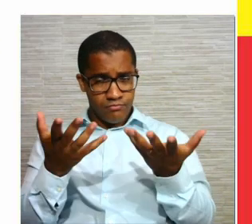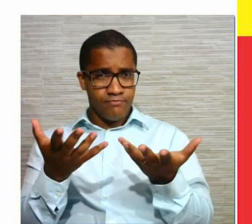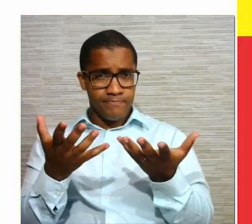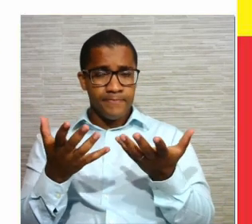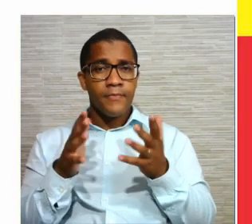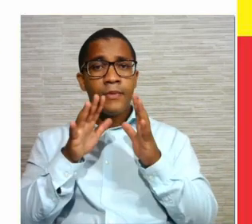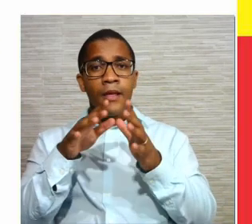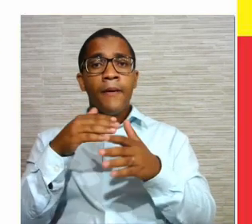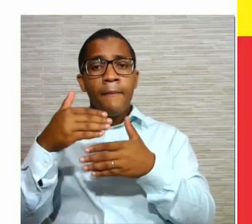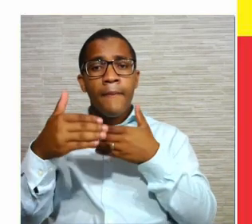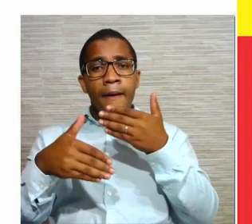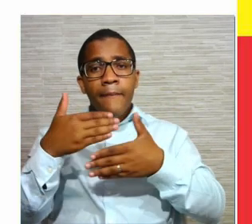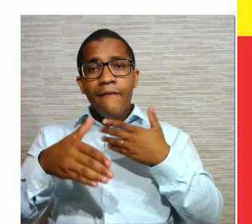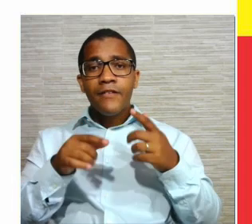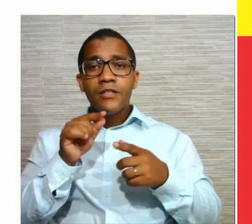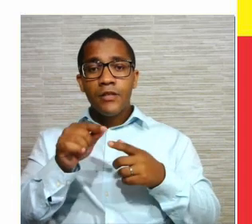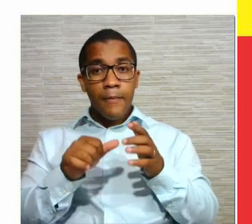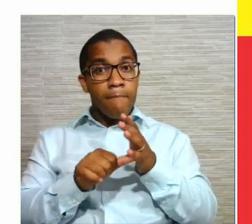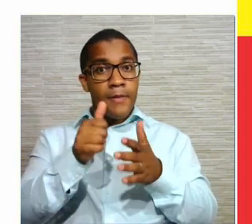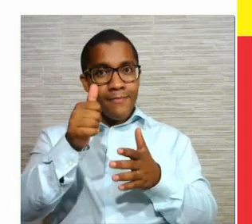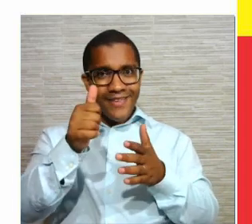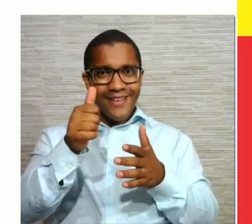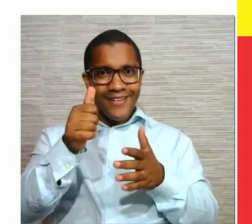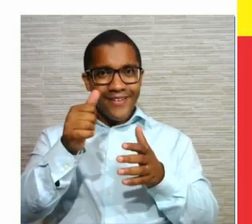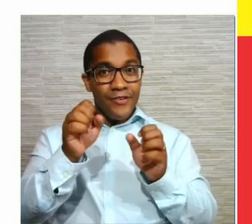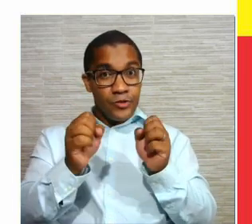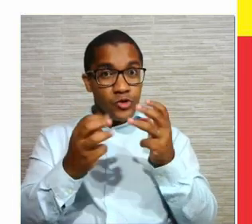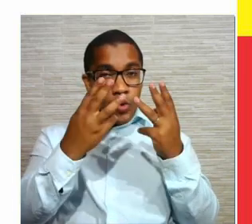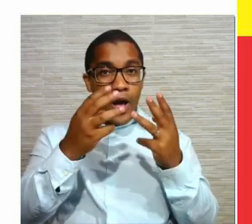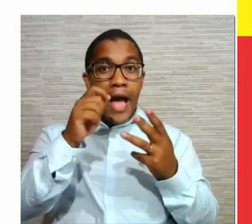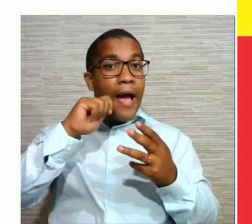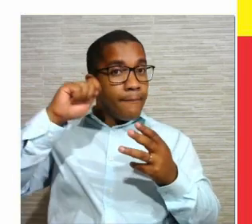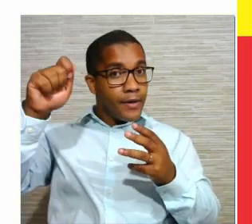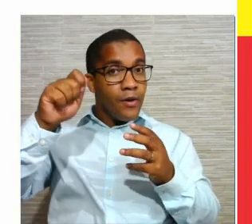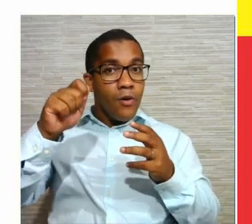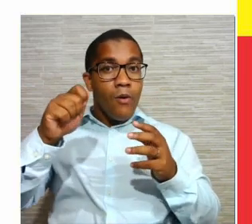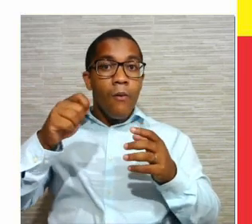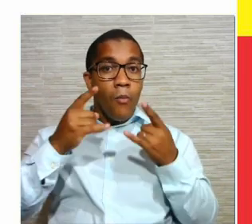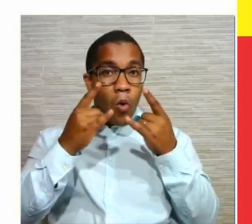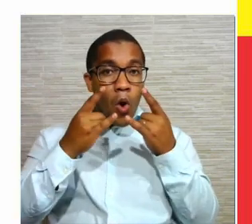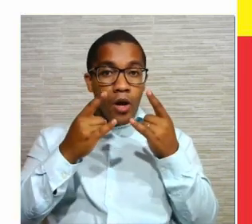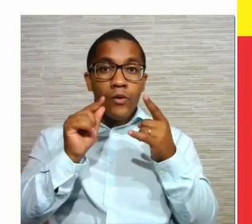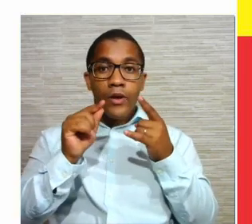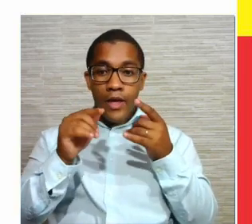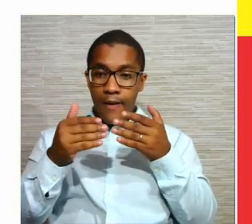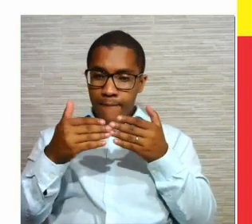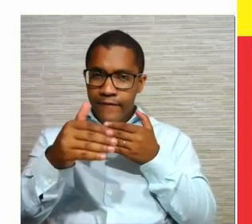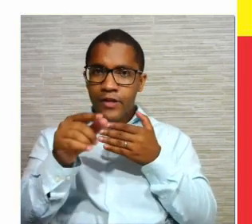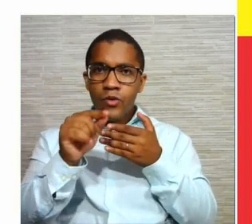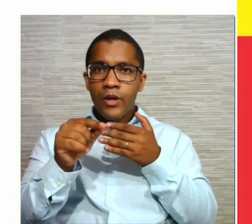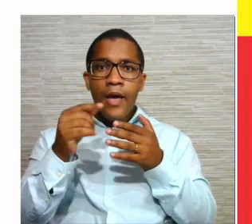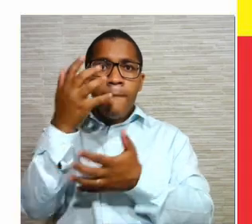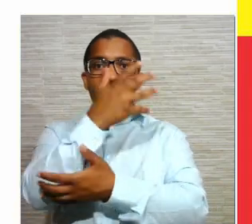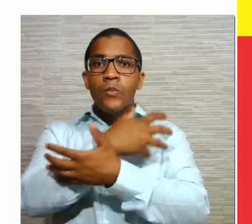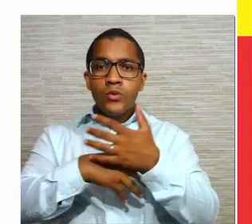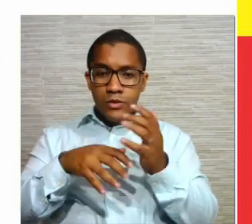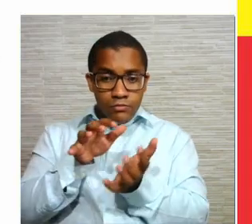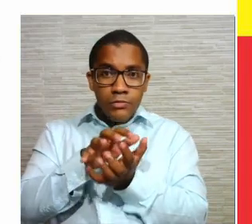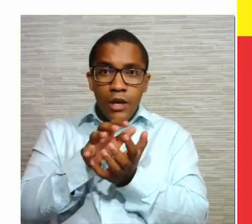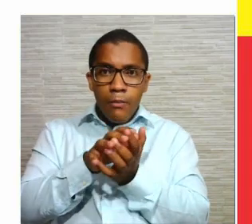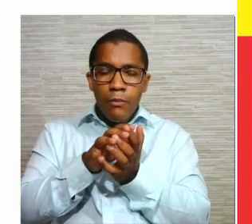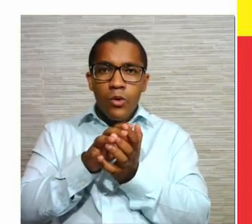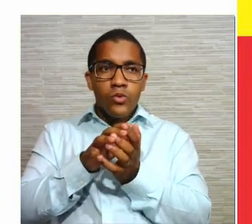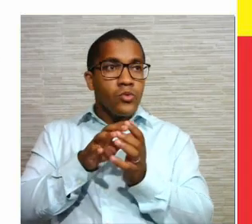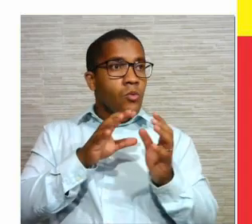Abril pro Rock, né, desse evento, a música de Pernambuco ela ganhou muita visibilidade, né? Então,